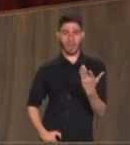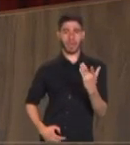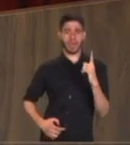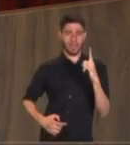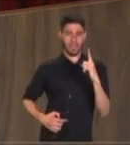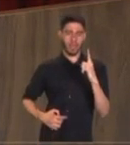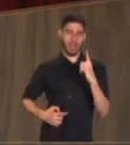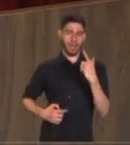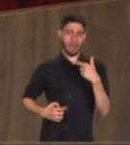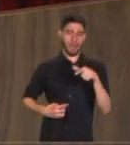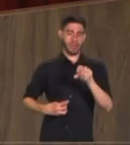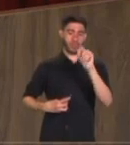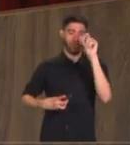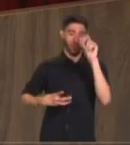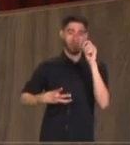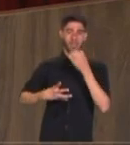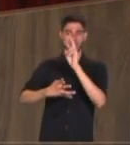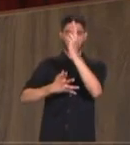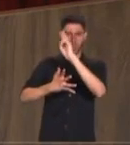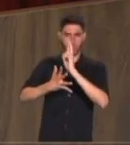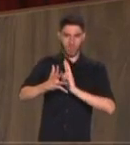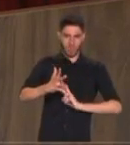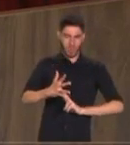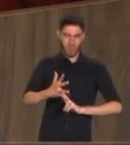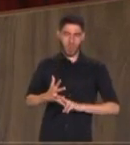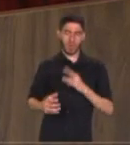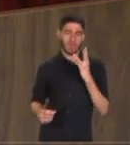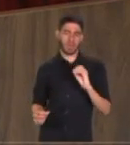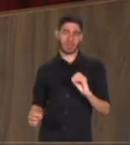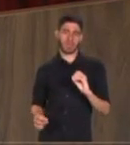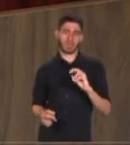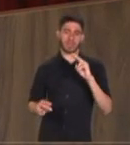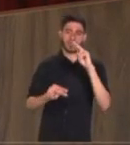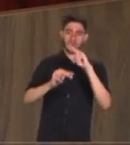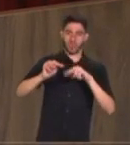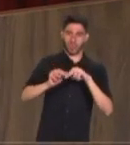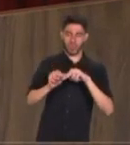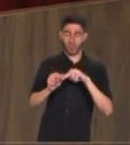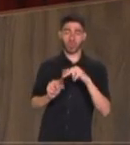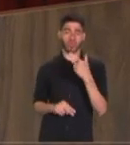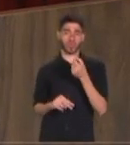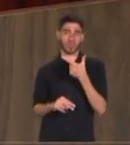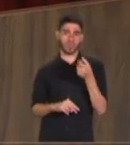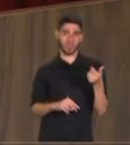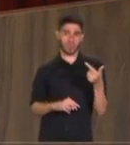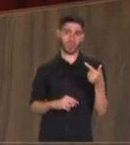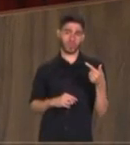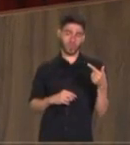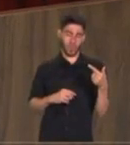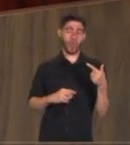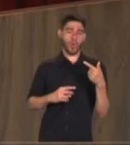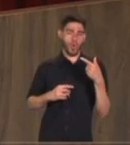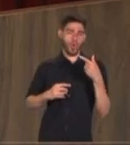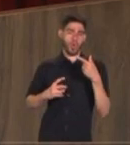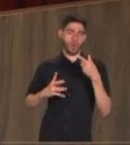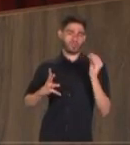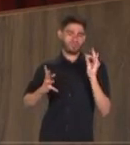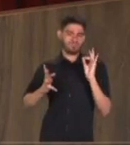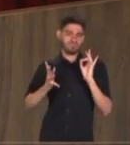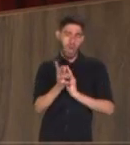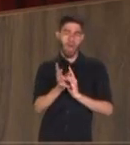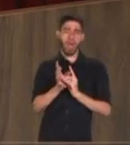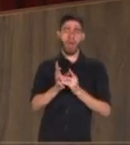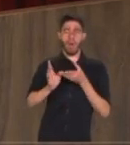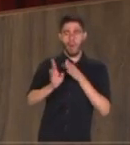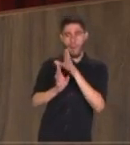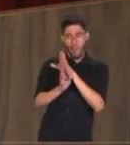designado relator, em 30/6/2022, fixou esta orientação, não é, de ser suficiente para a comprovação do